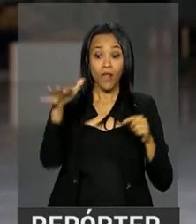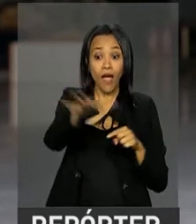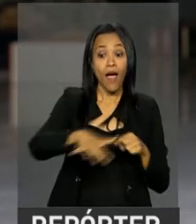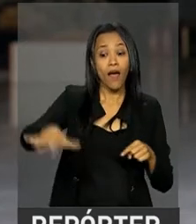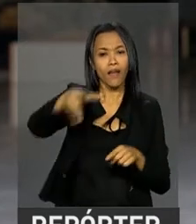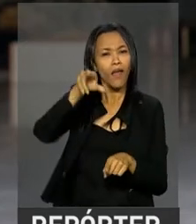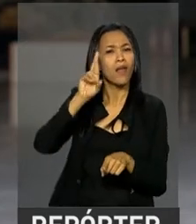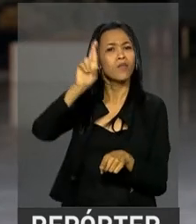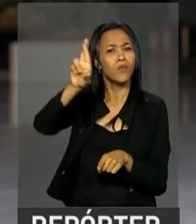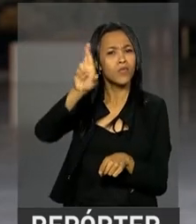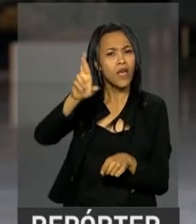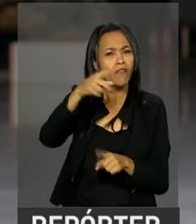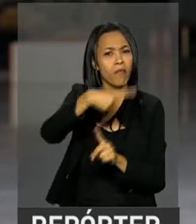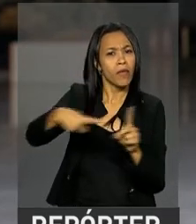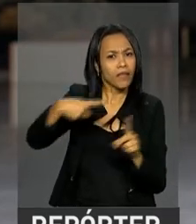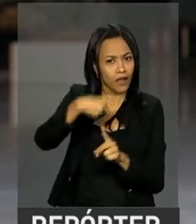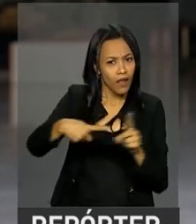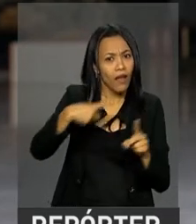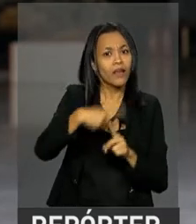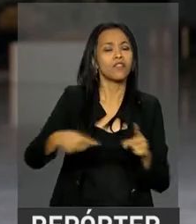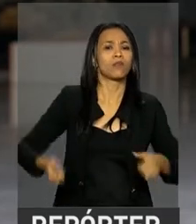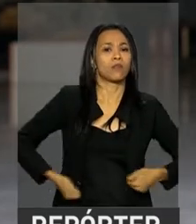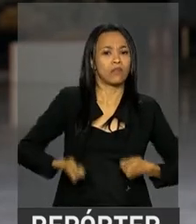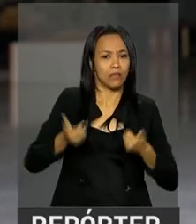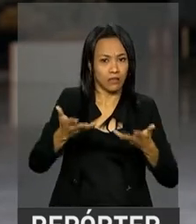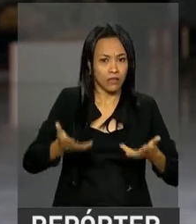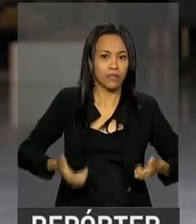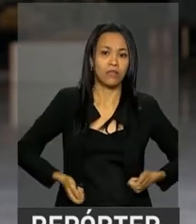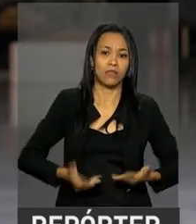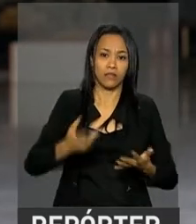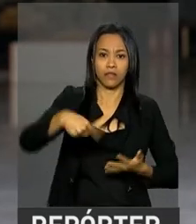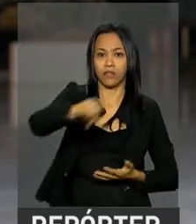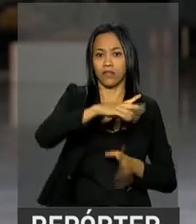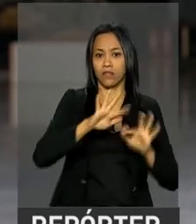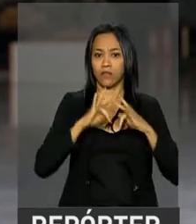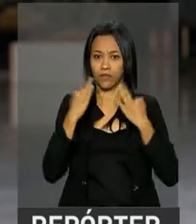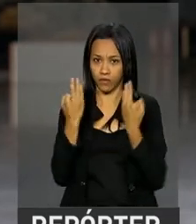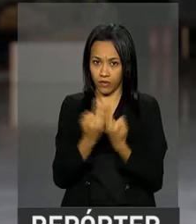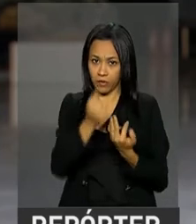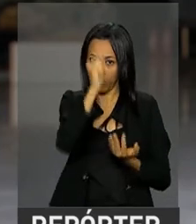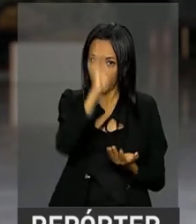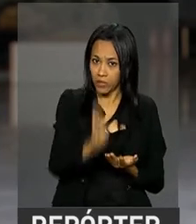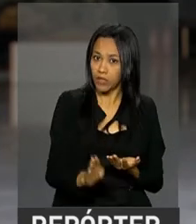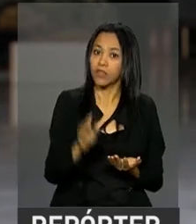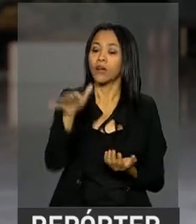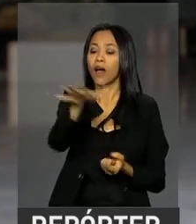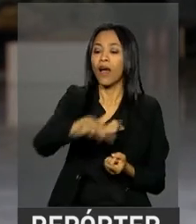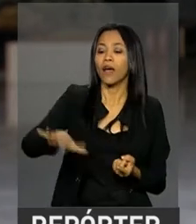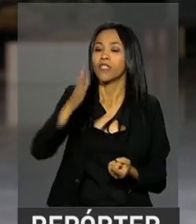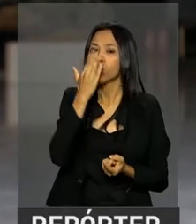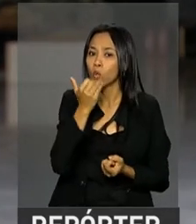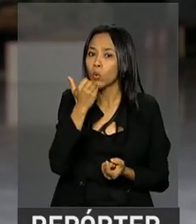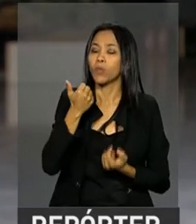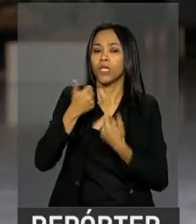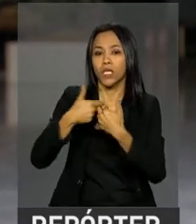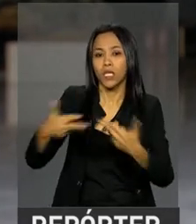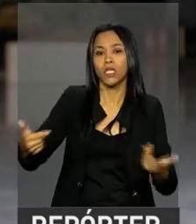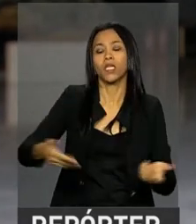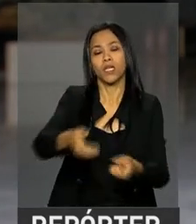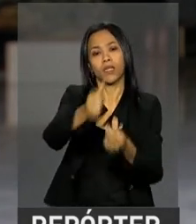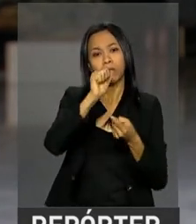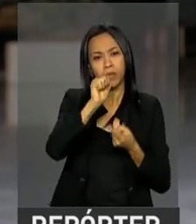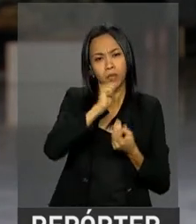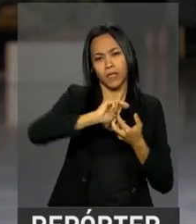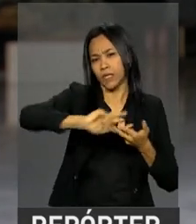por quase metade das despesas das famílias brasileiras o setor de alimentação e bebidas e o setor de